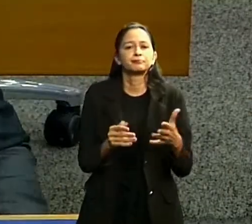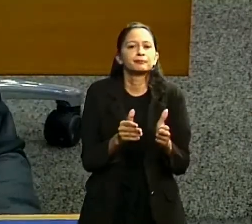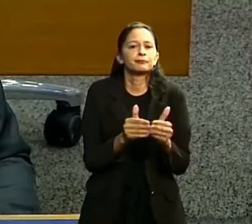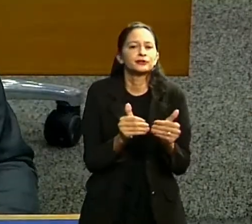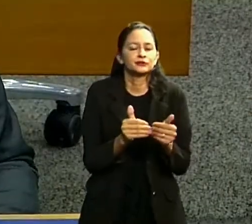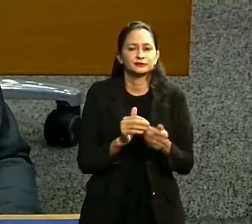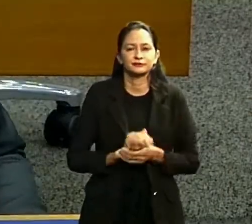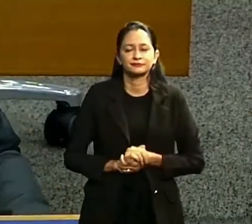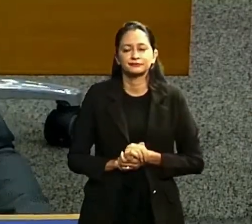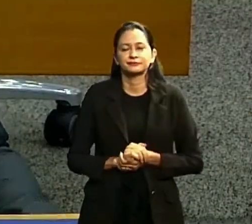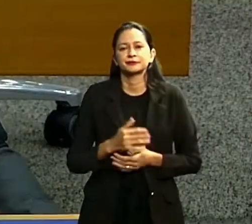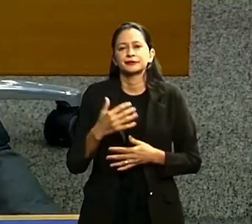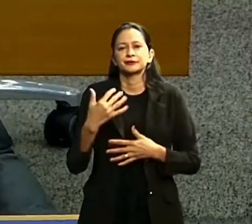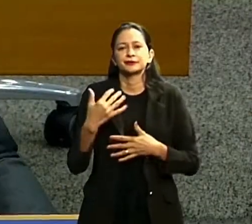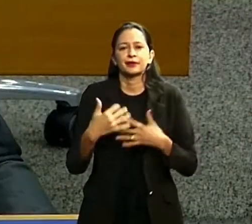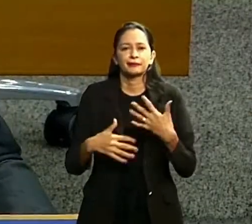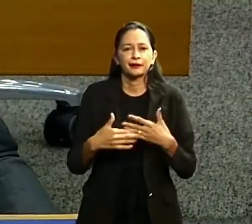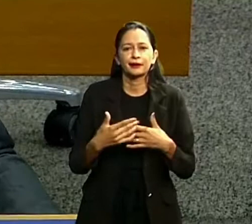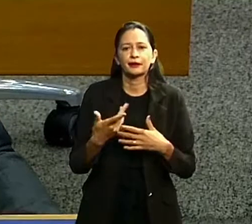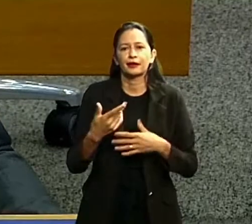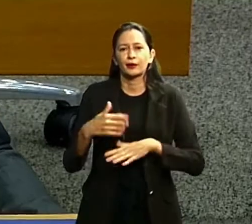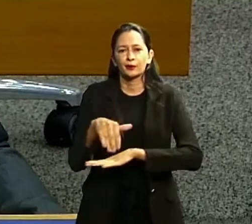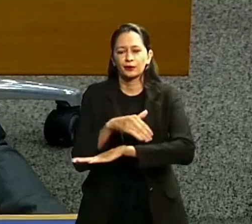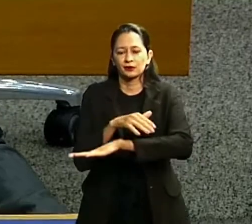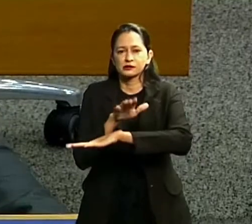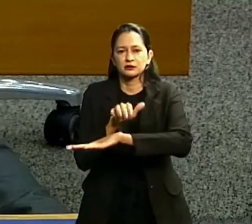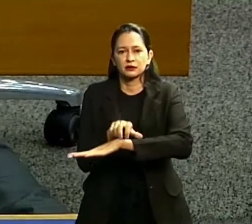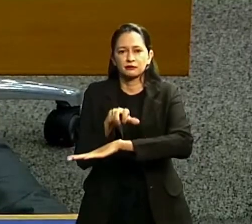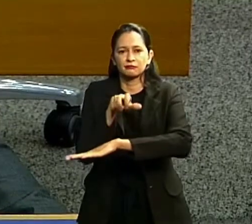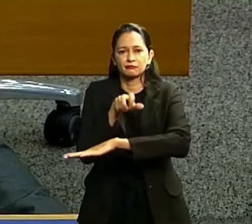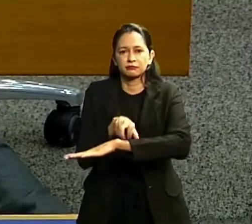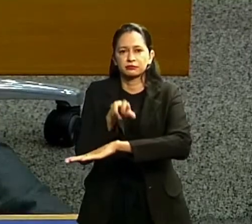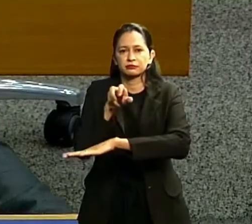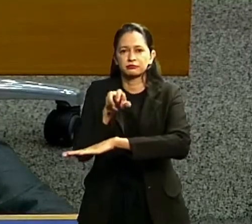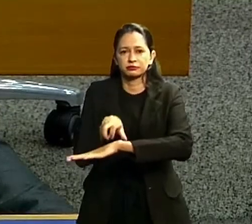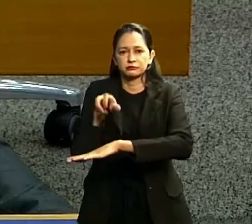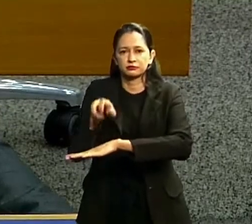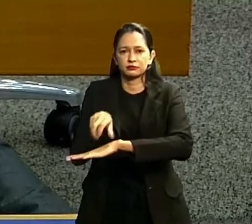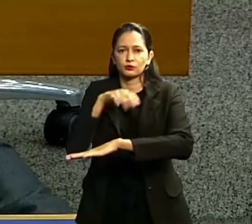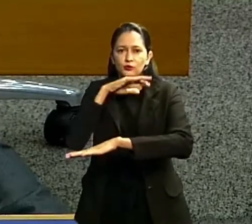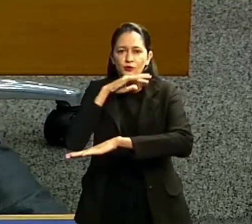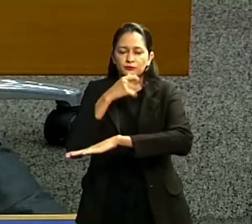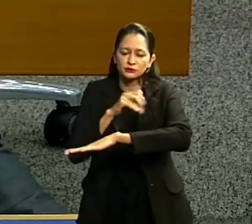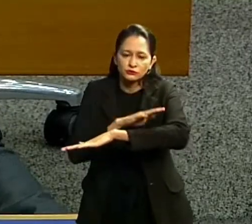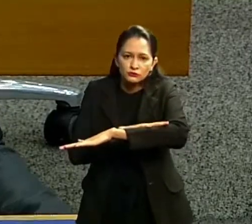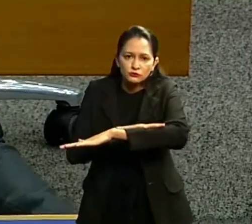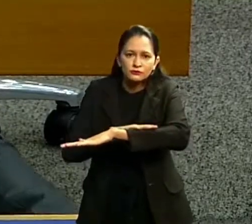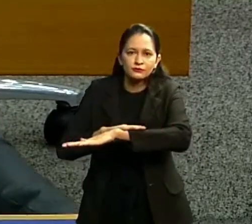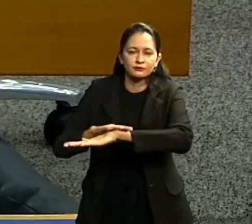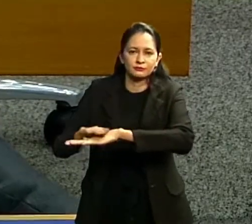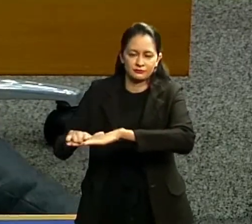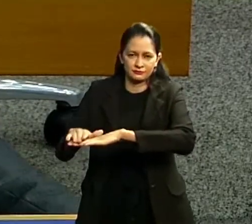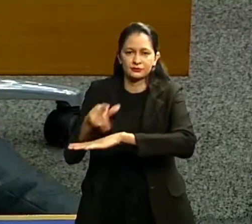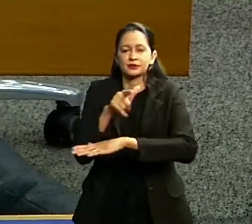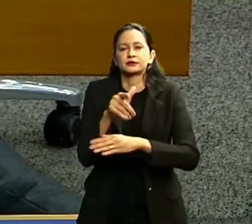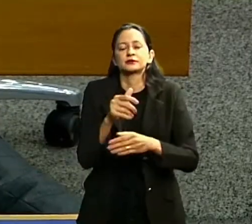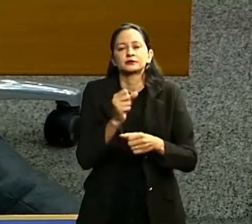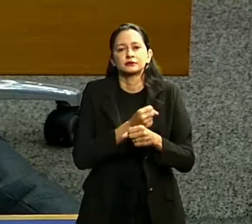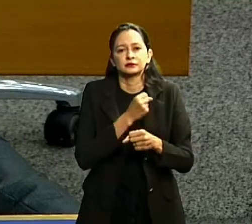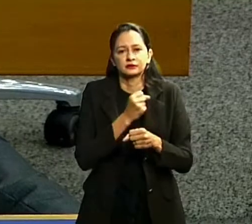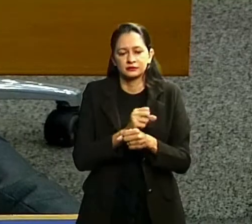gente. O próprio tapa-buracos também, pedir para a CEINFRA um reforço nas equipes desse serviço, em razão das chuvas que nós